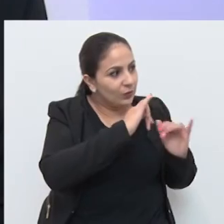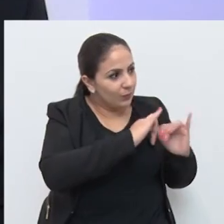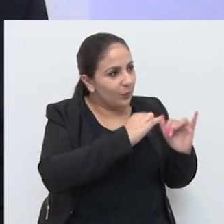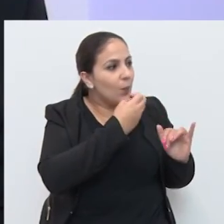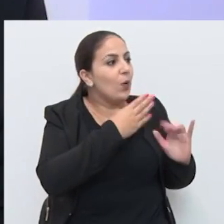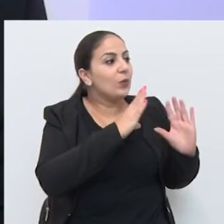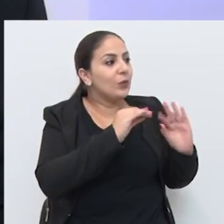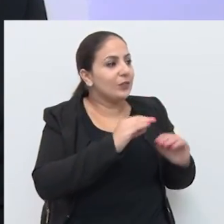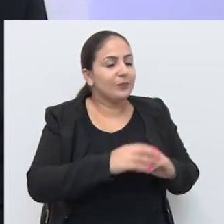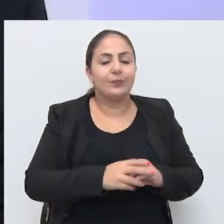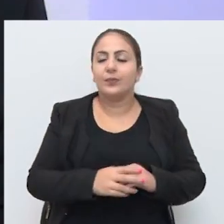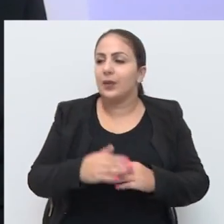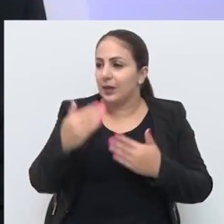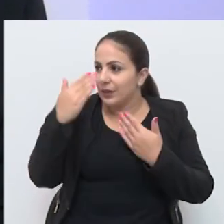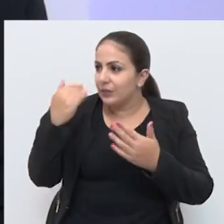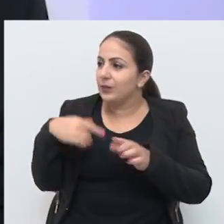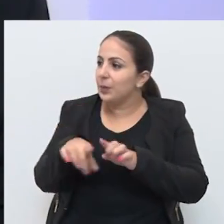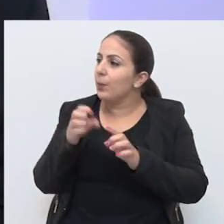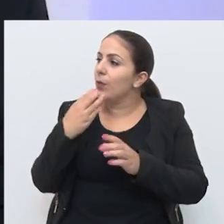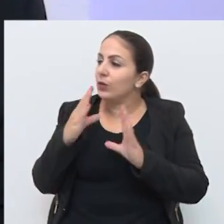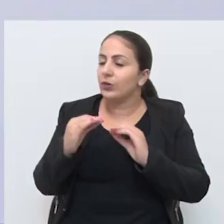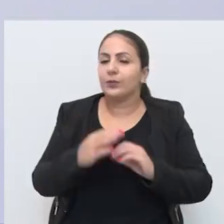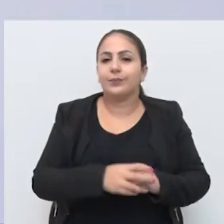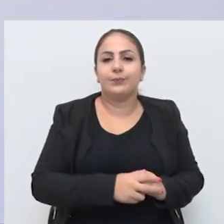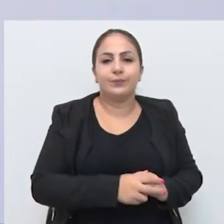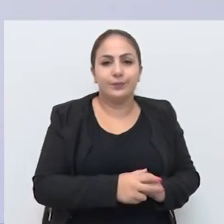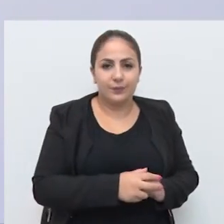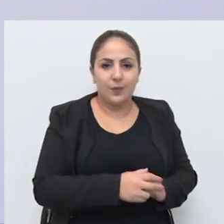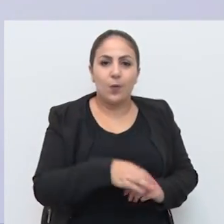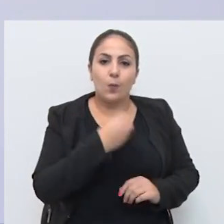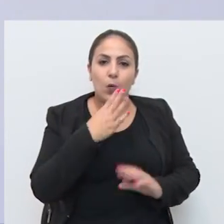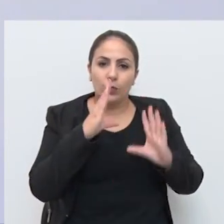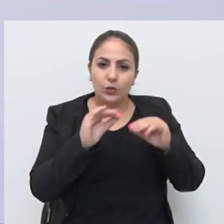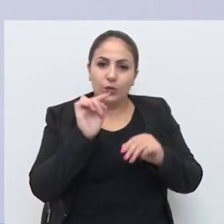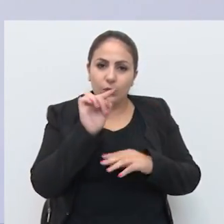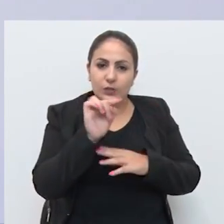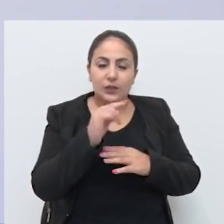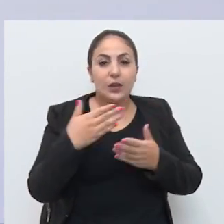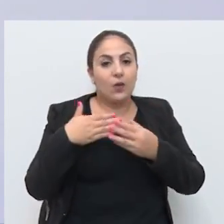pelas informações, uma boa noite. Agradeço também, boa noite. Boa noite também a